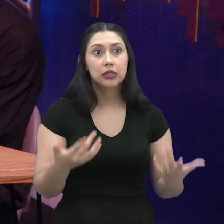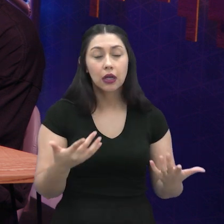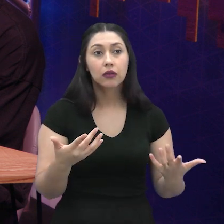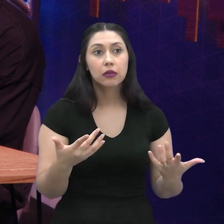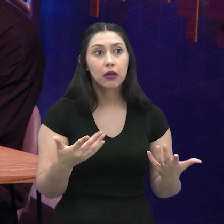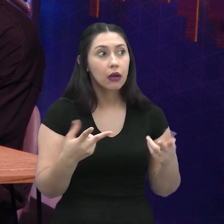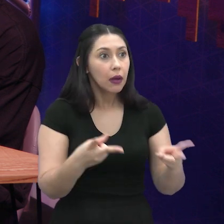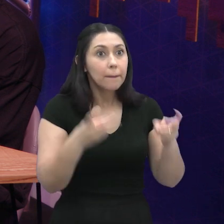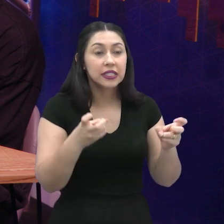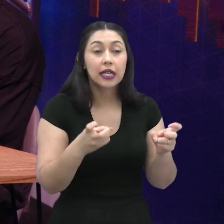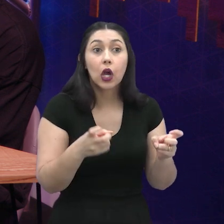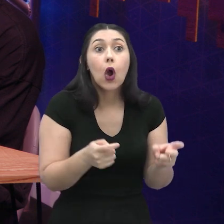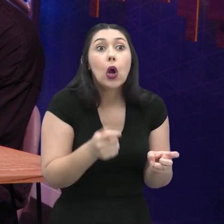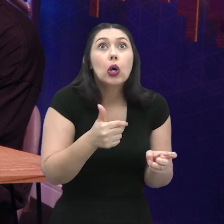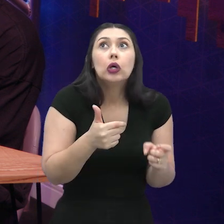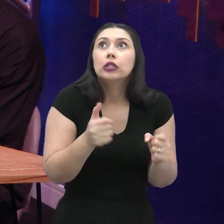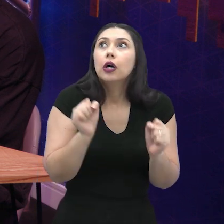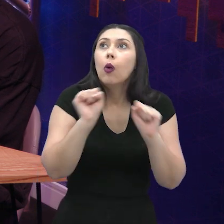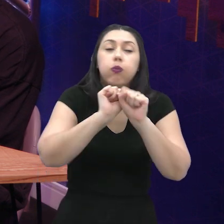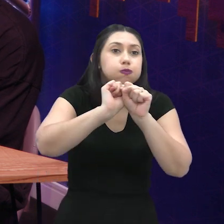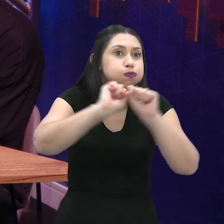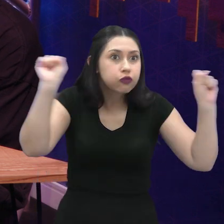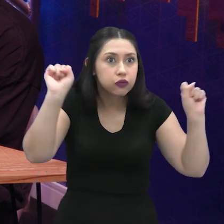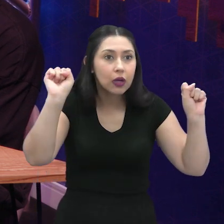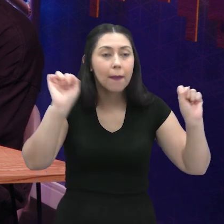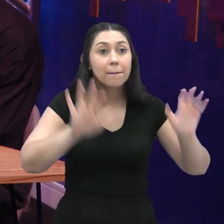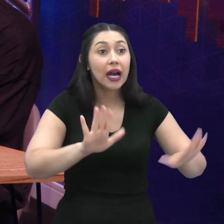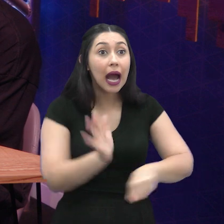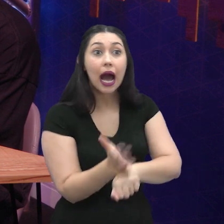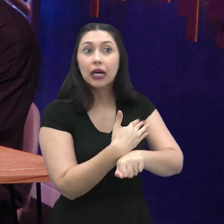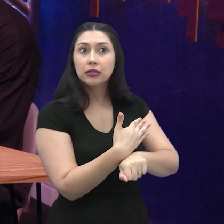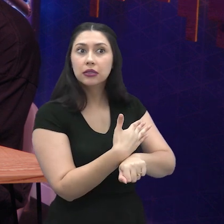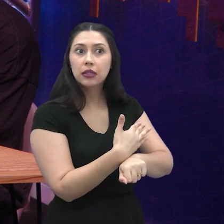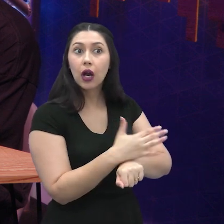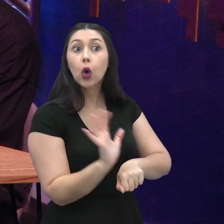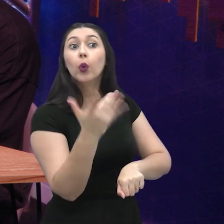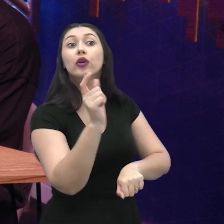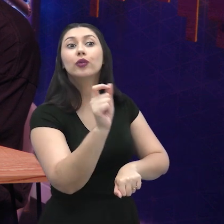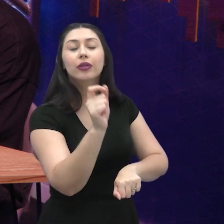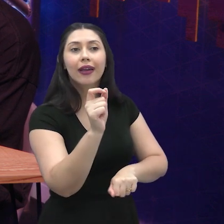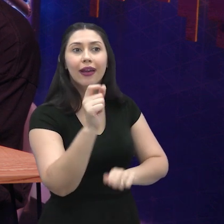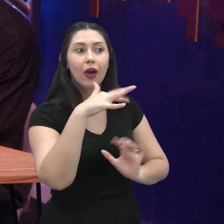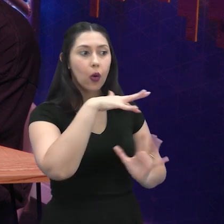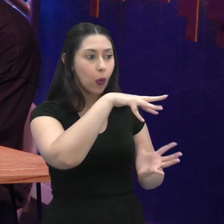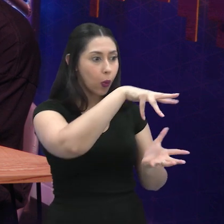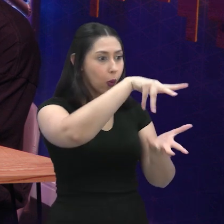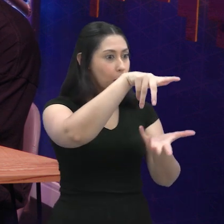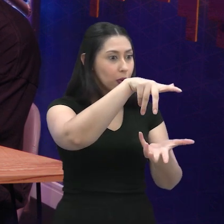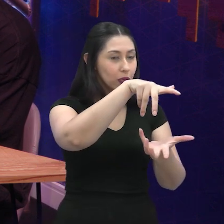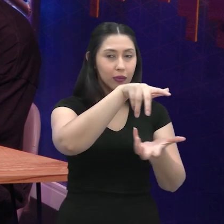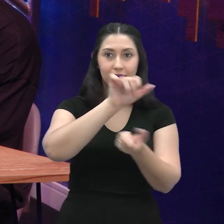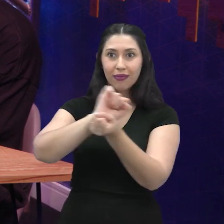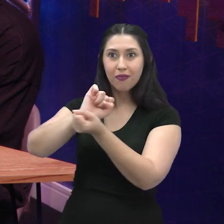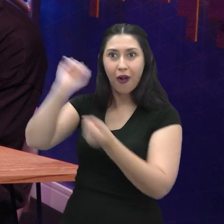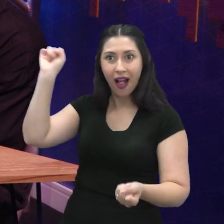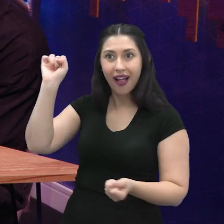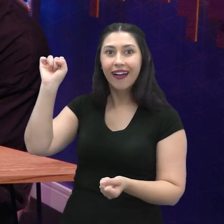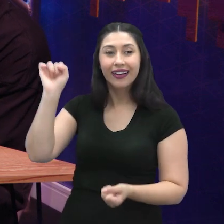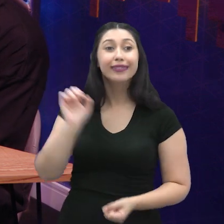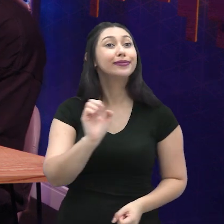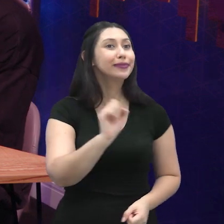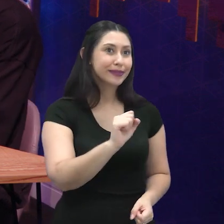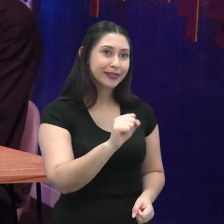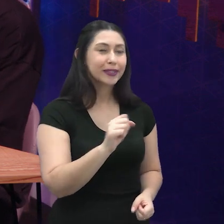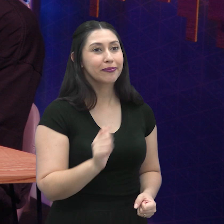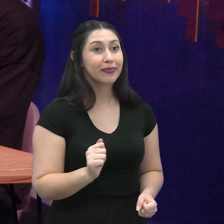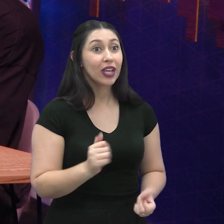mal. Então, assim, você vê que ele tá quase colapsando, e daí antes dele colapsar, o que acontece? O mundo entra em